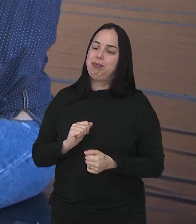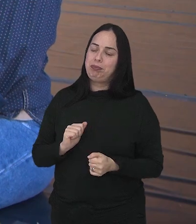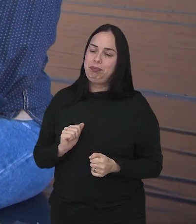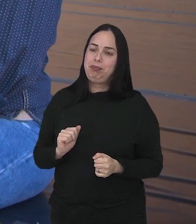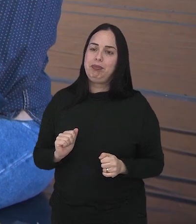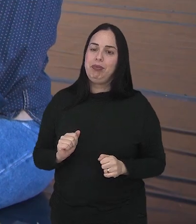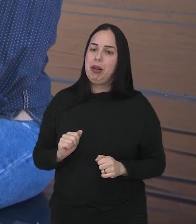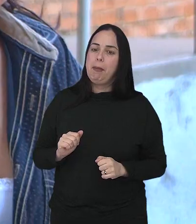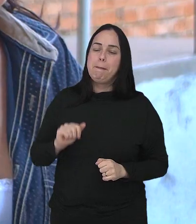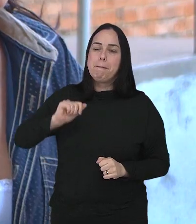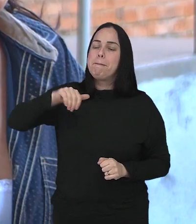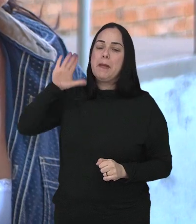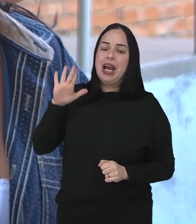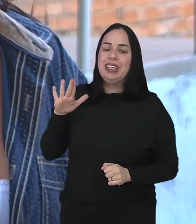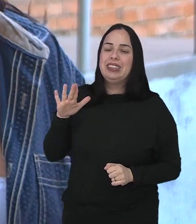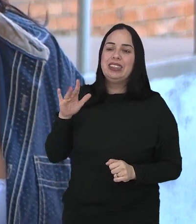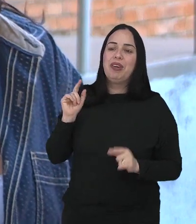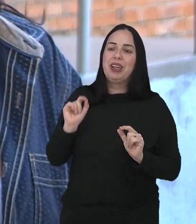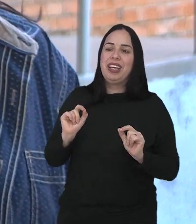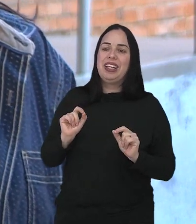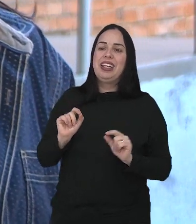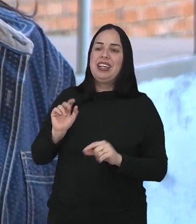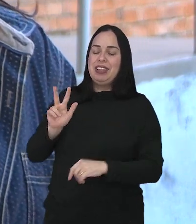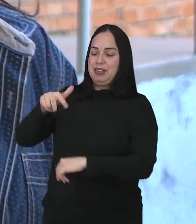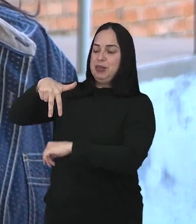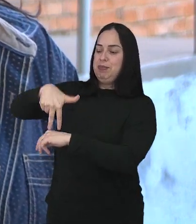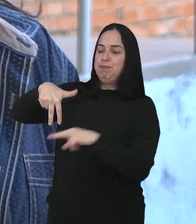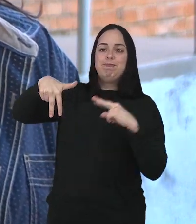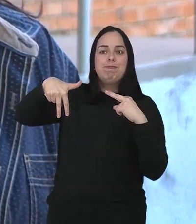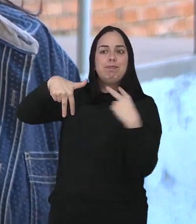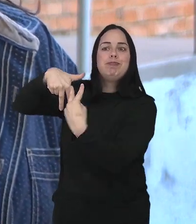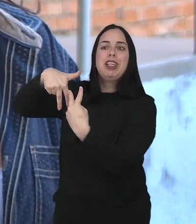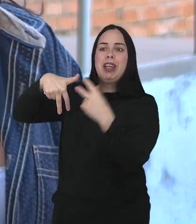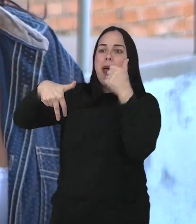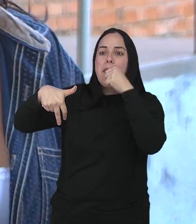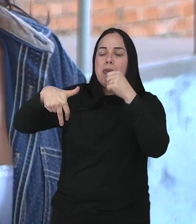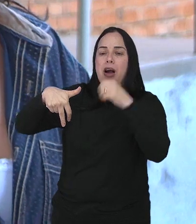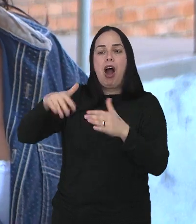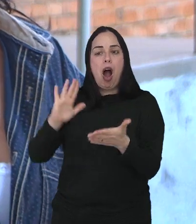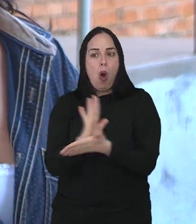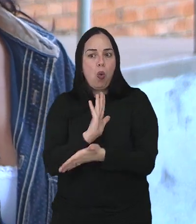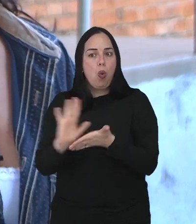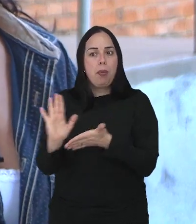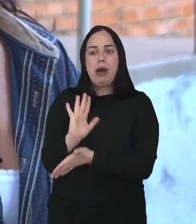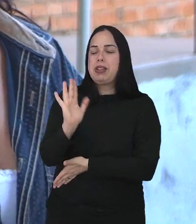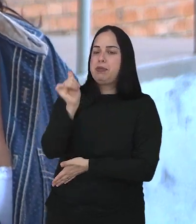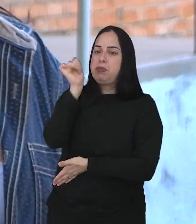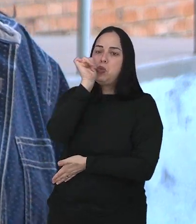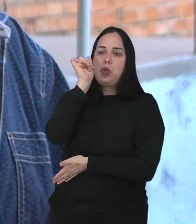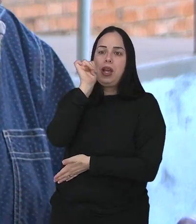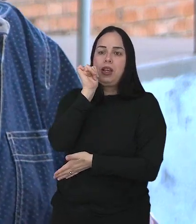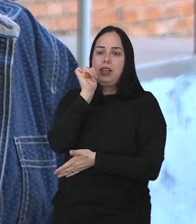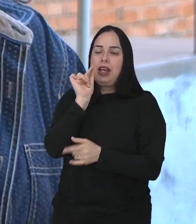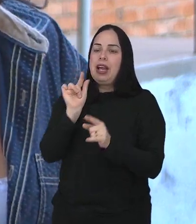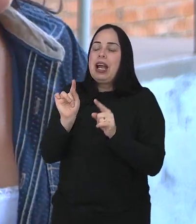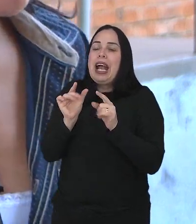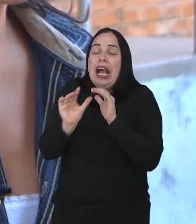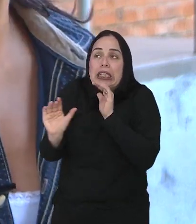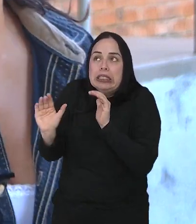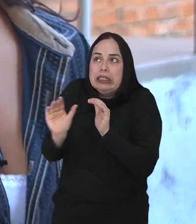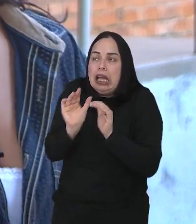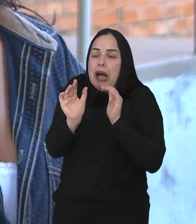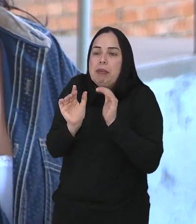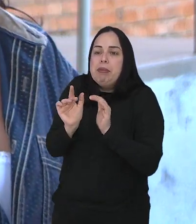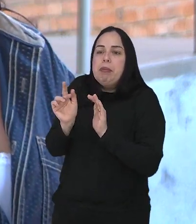gratificante é o olhar das mulheres que participam, sabe? Algumas nunca tinham cantado a sua música autoral